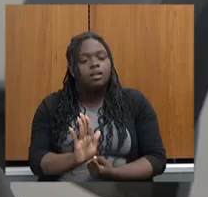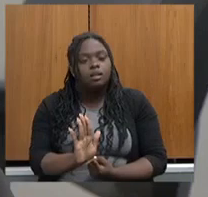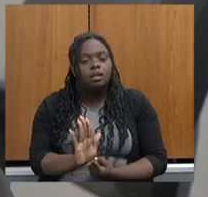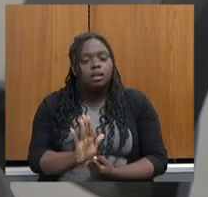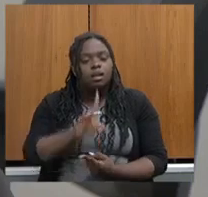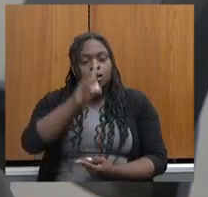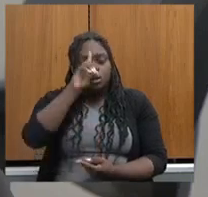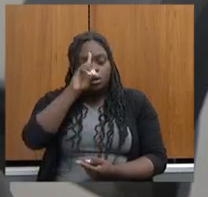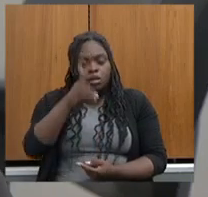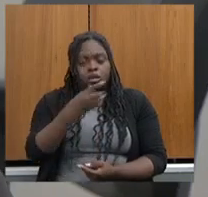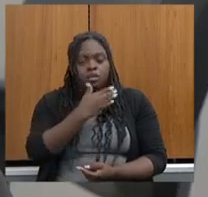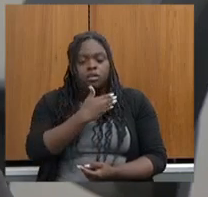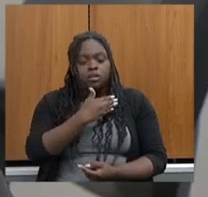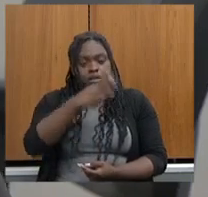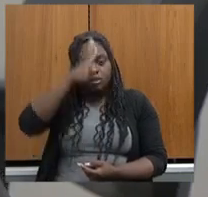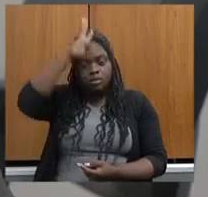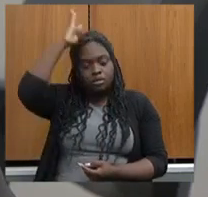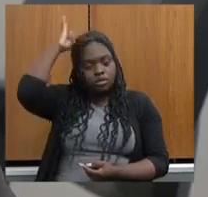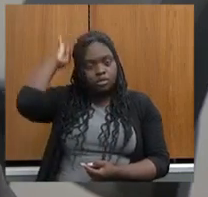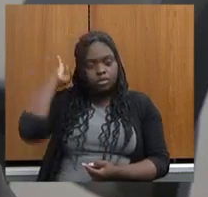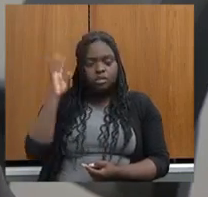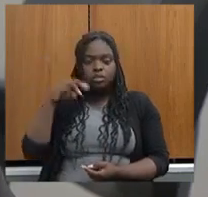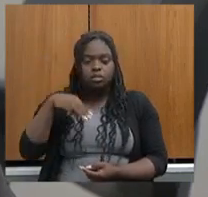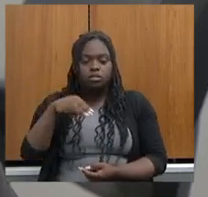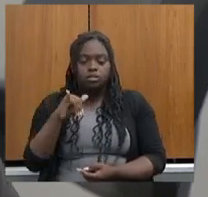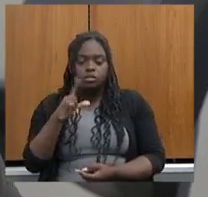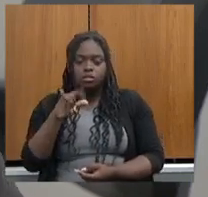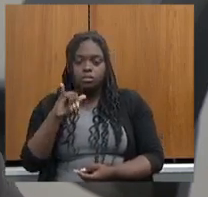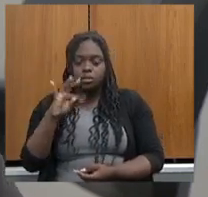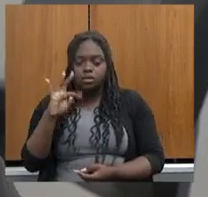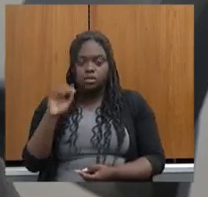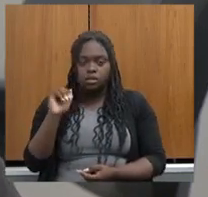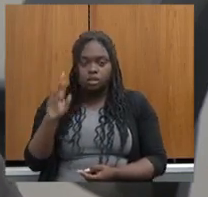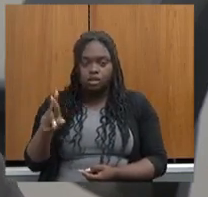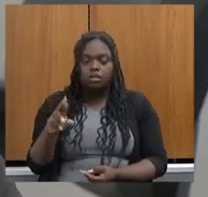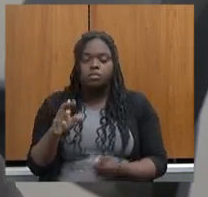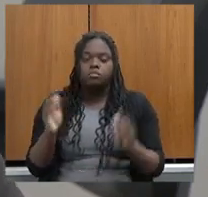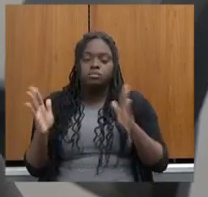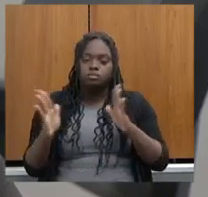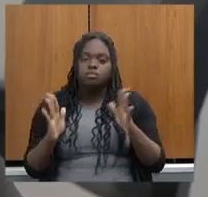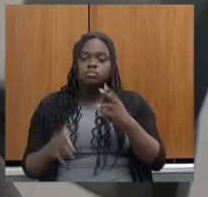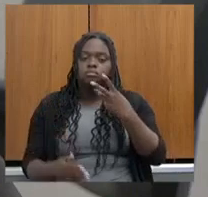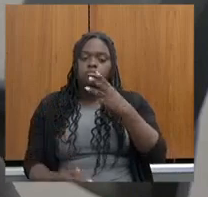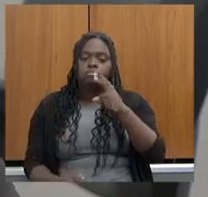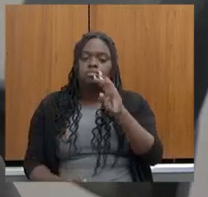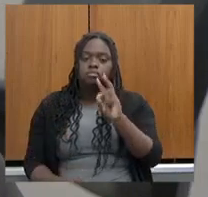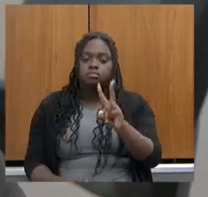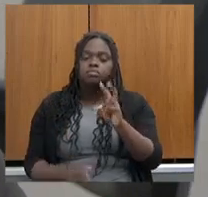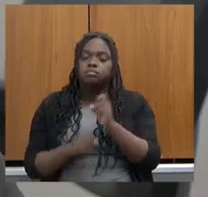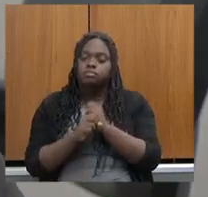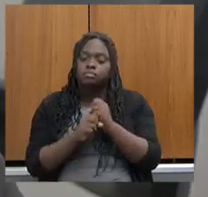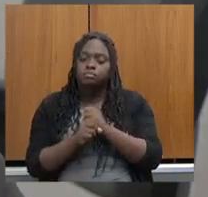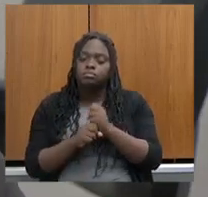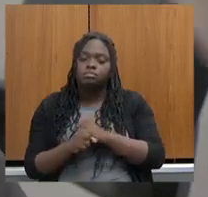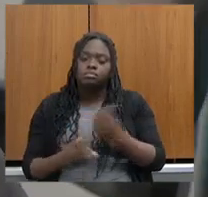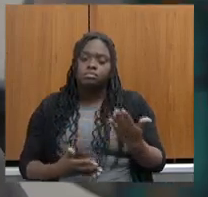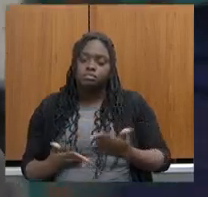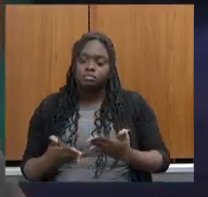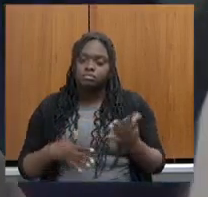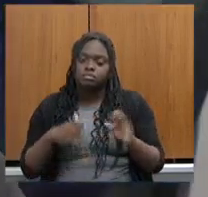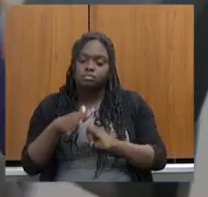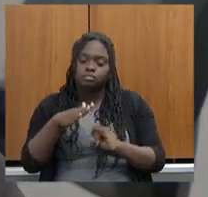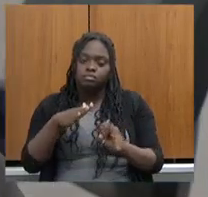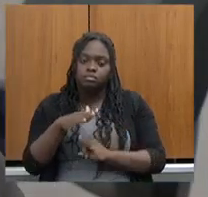ao comando do Corpo de Bombeiros Militar por extensa carreira ao longo de 32 anos servindo a instituição vai assinado